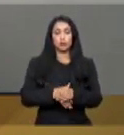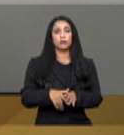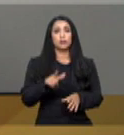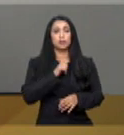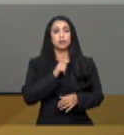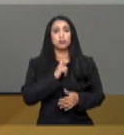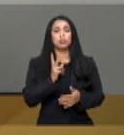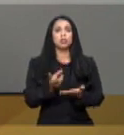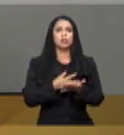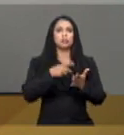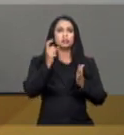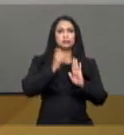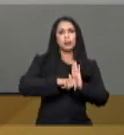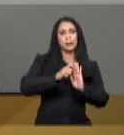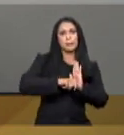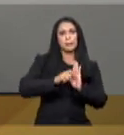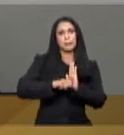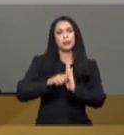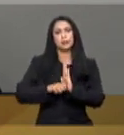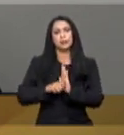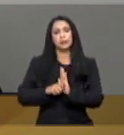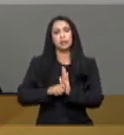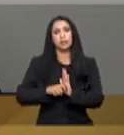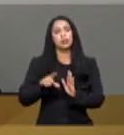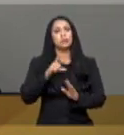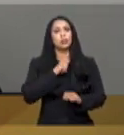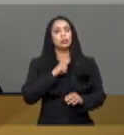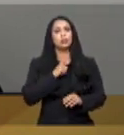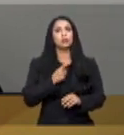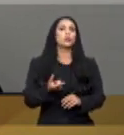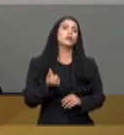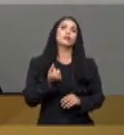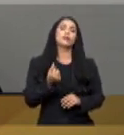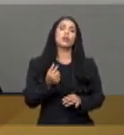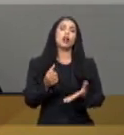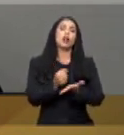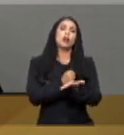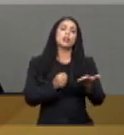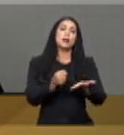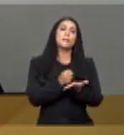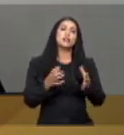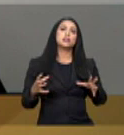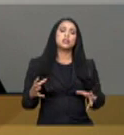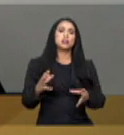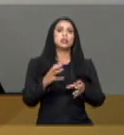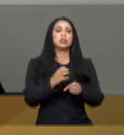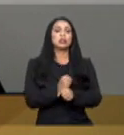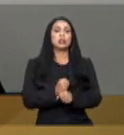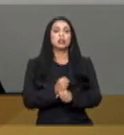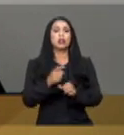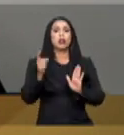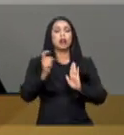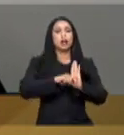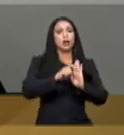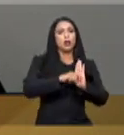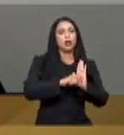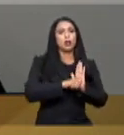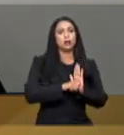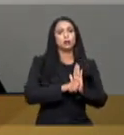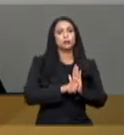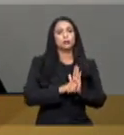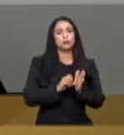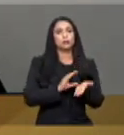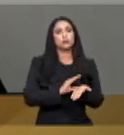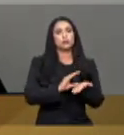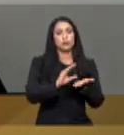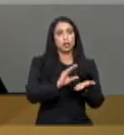de tributo sobre tributo, do tributo na composição do preço, da base de cálculo dos tributos incidentes sobre receita ou receita